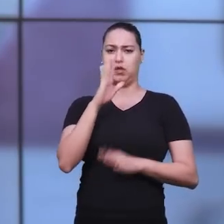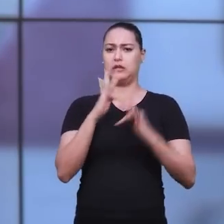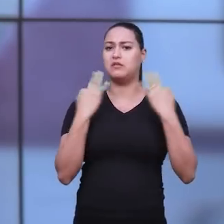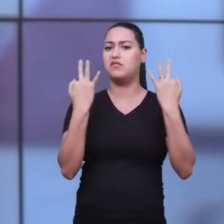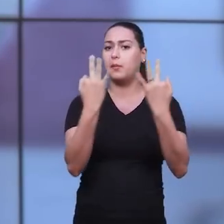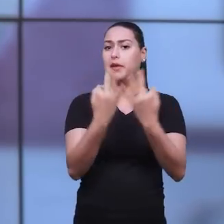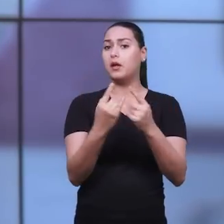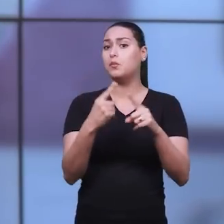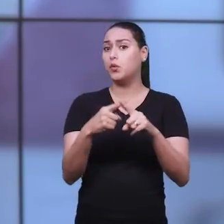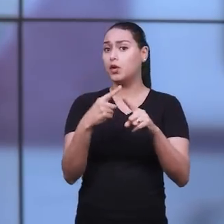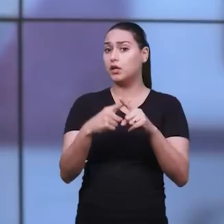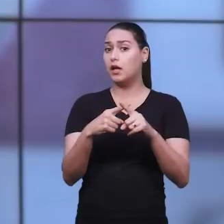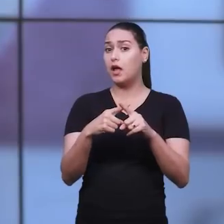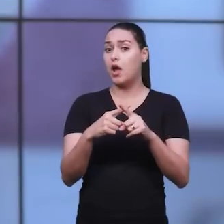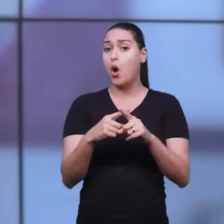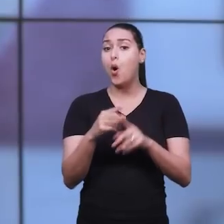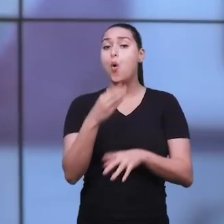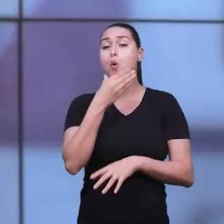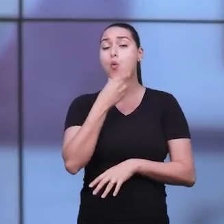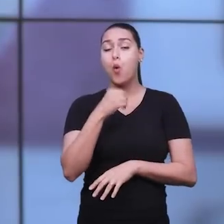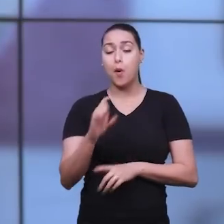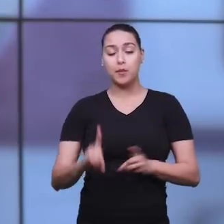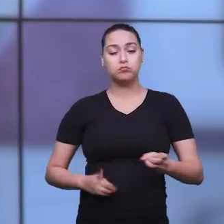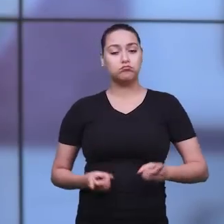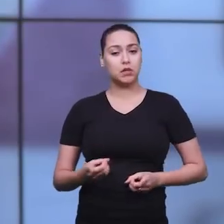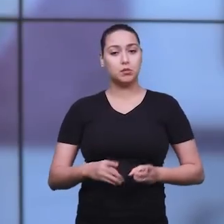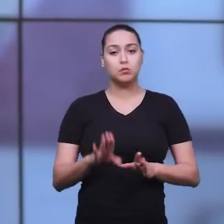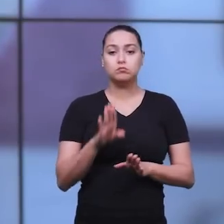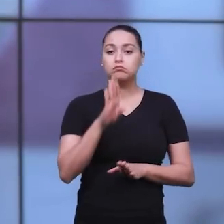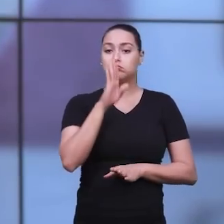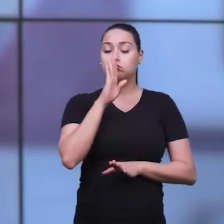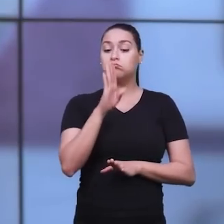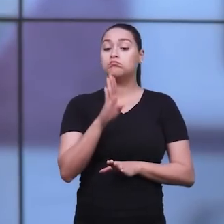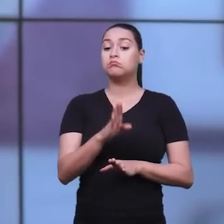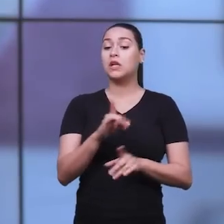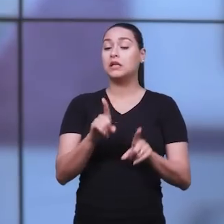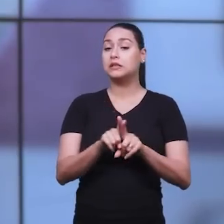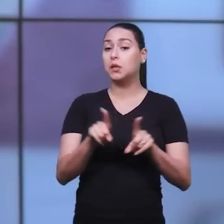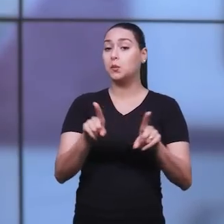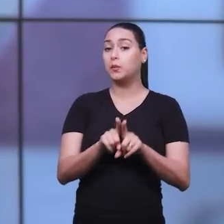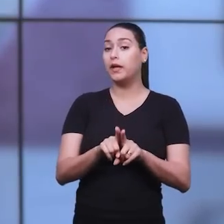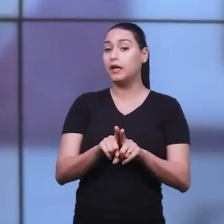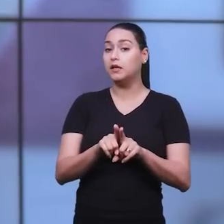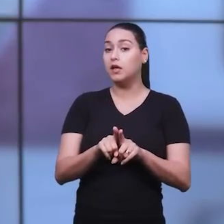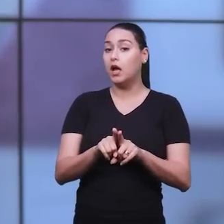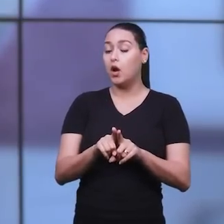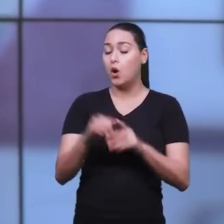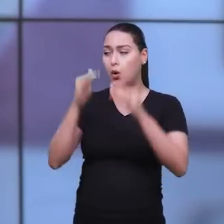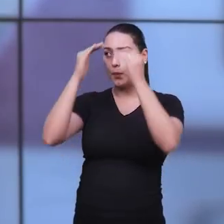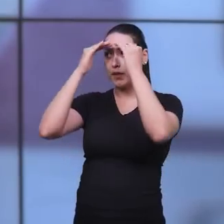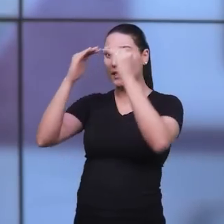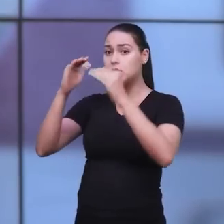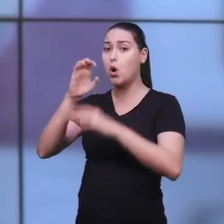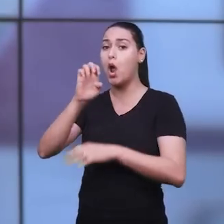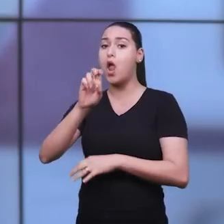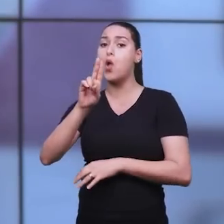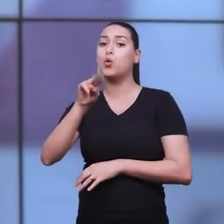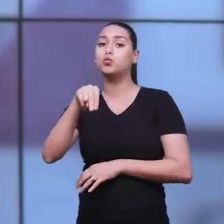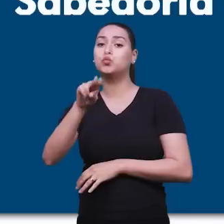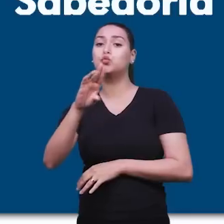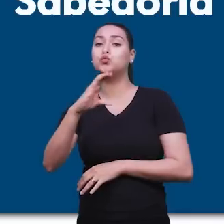por Mardoqueu. E ainda foi atenta às orientações de Hegai, o eunuco, a autoridade